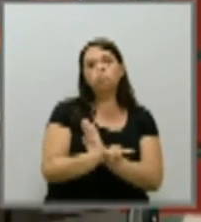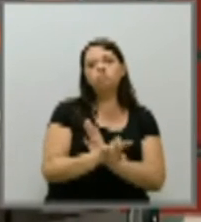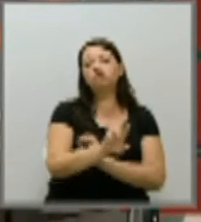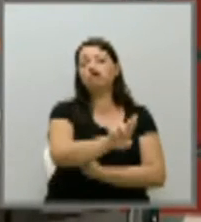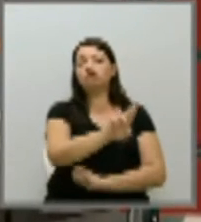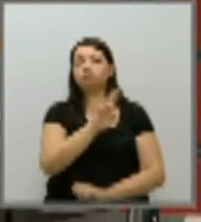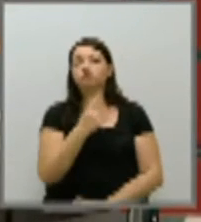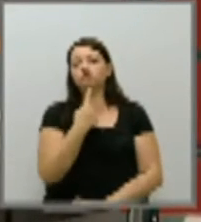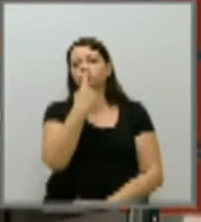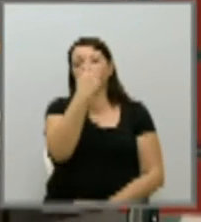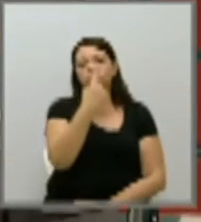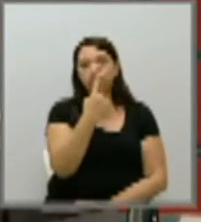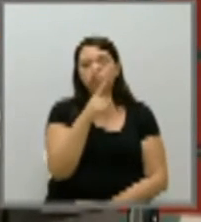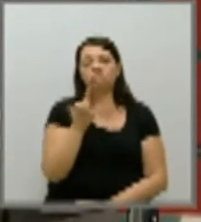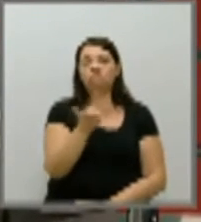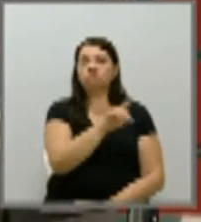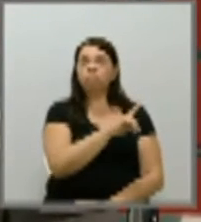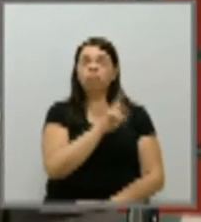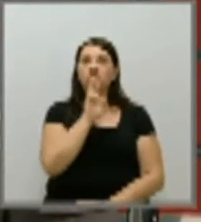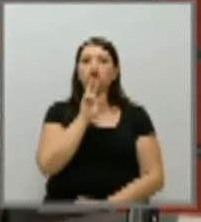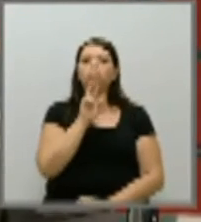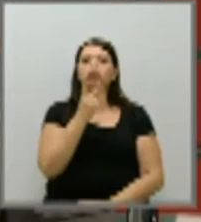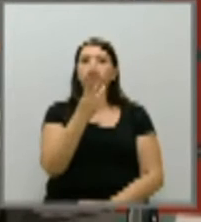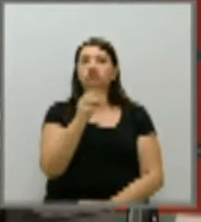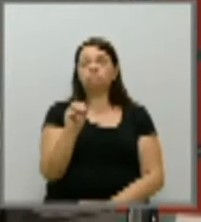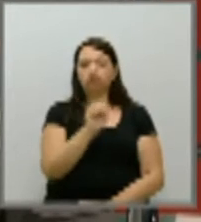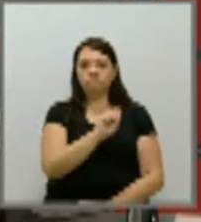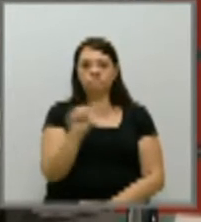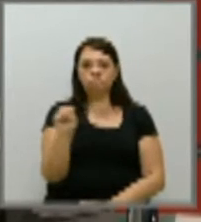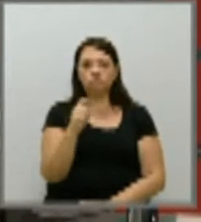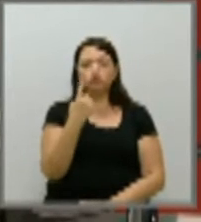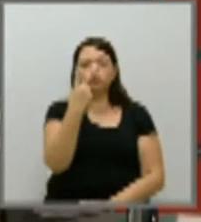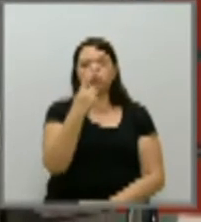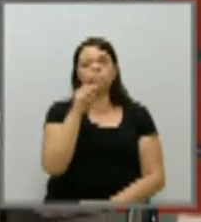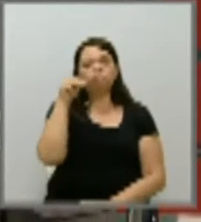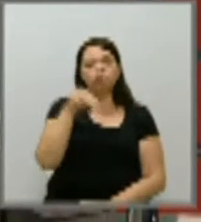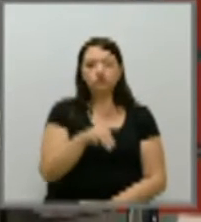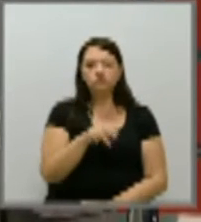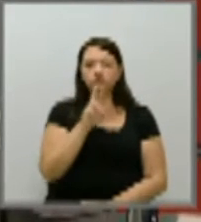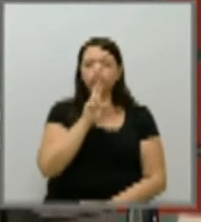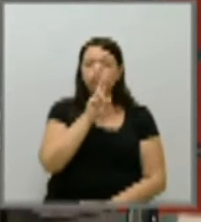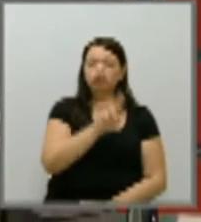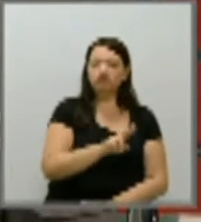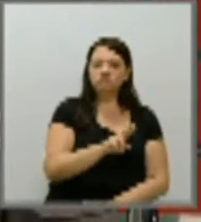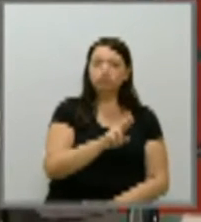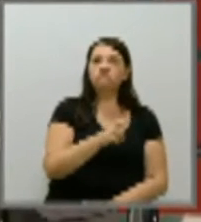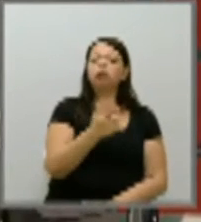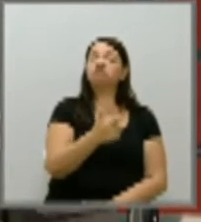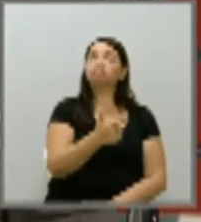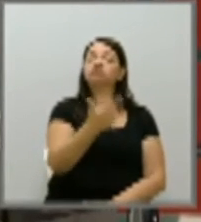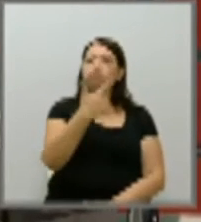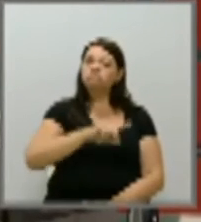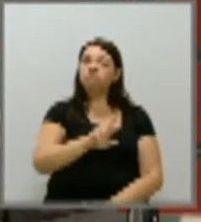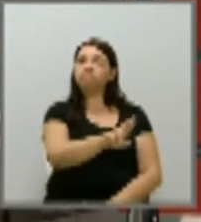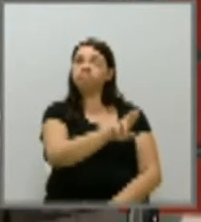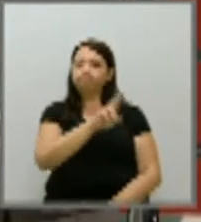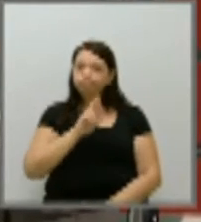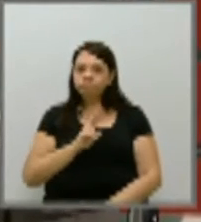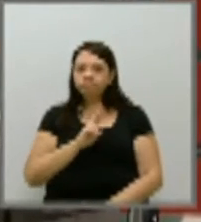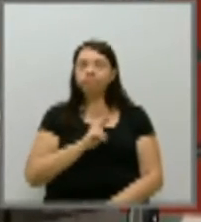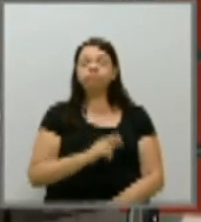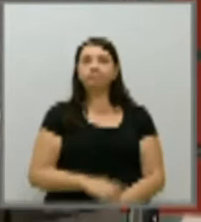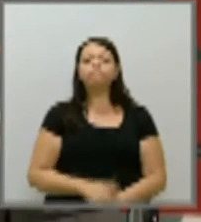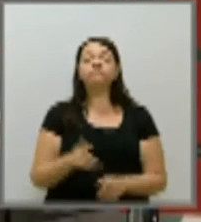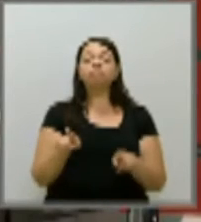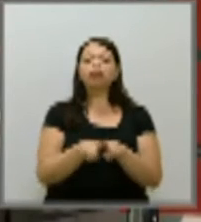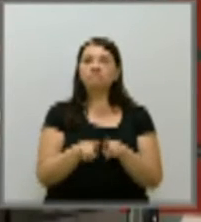terá o tempo de 30 segundos, com 1 minuto e meio para a resposta, 1 minuto para a réplica e 1 minuto para a tréplica. Estamos ao vivo também